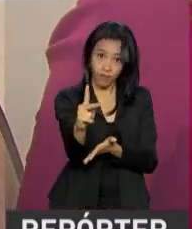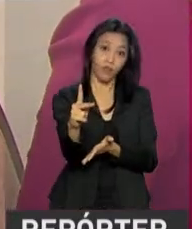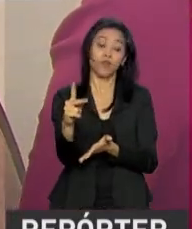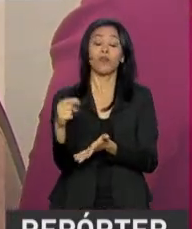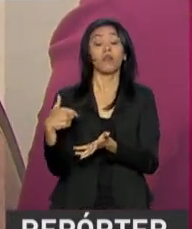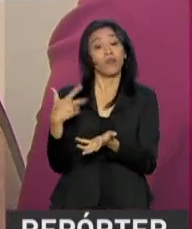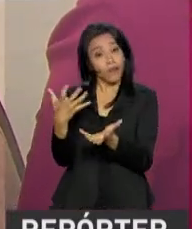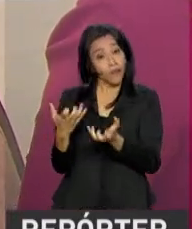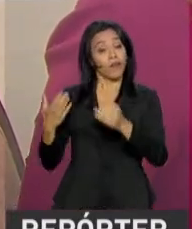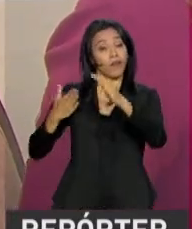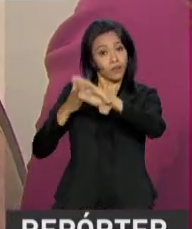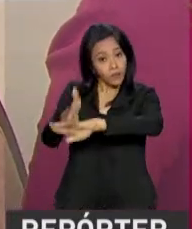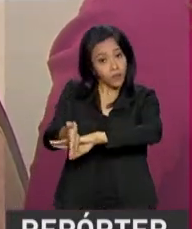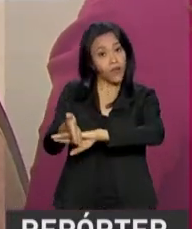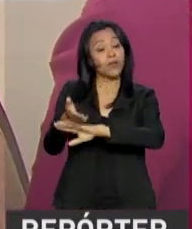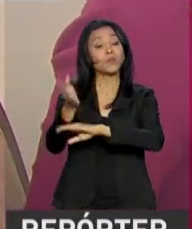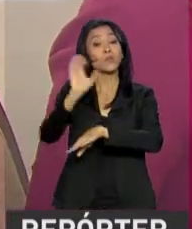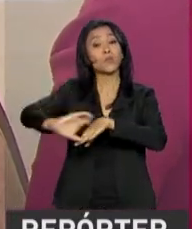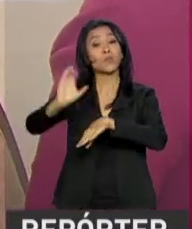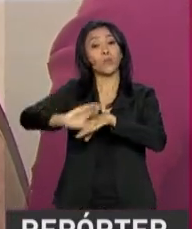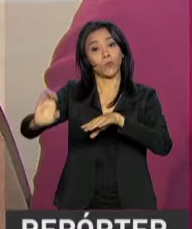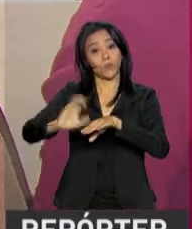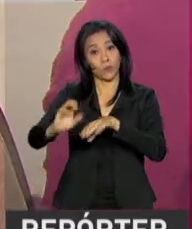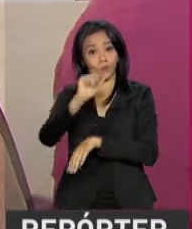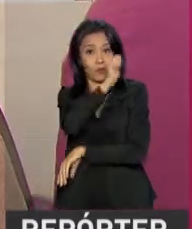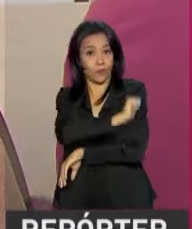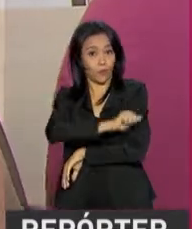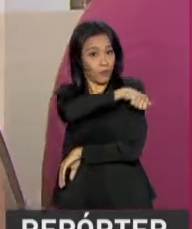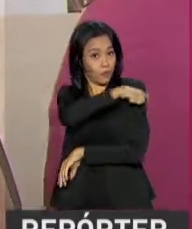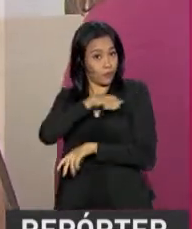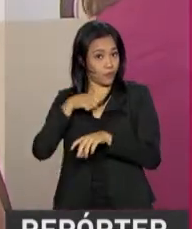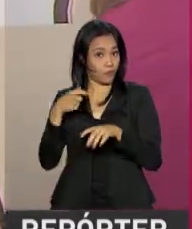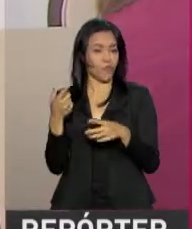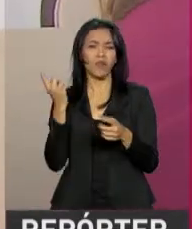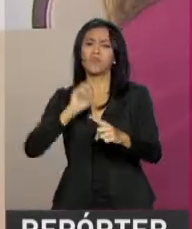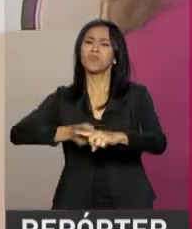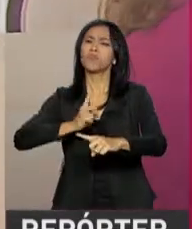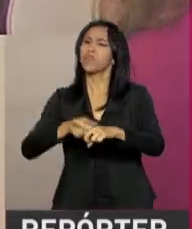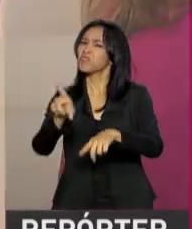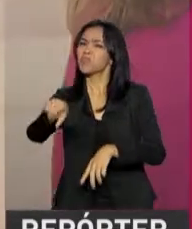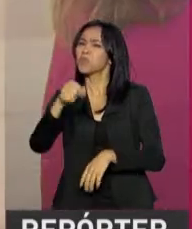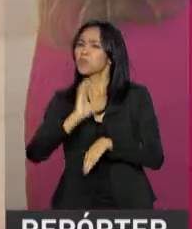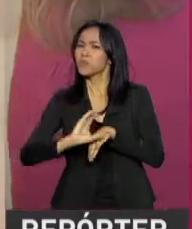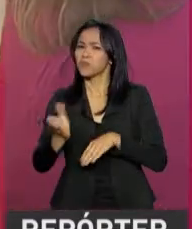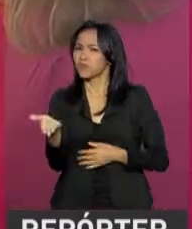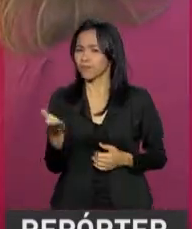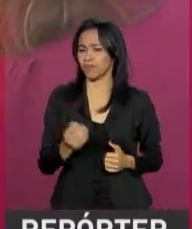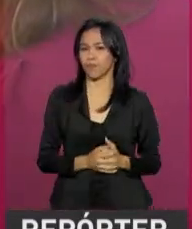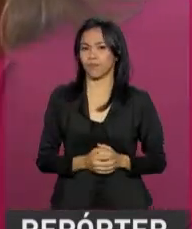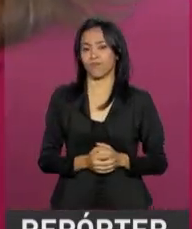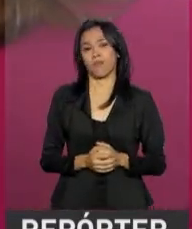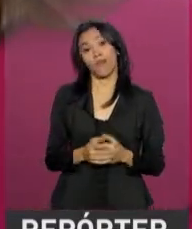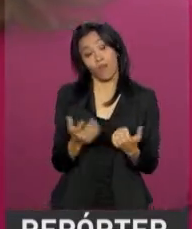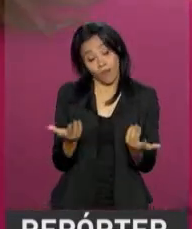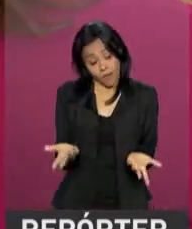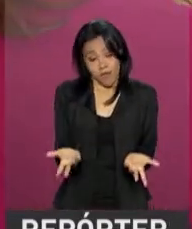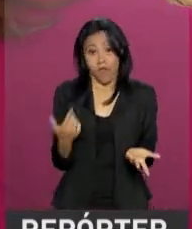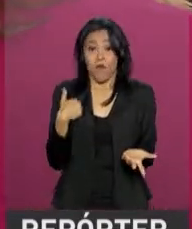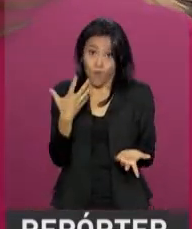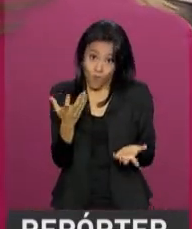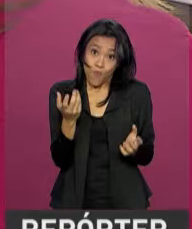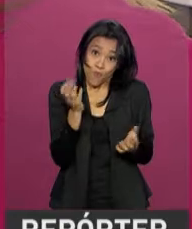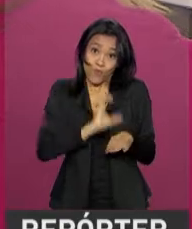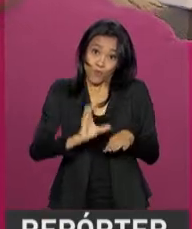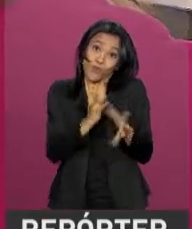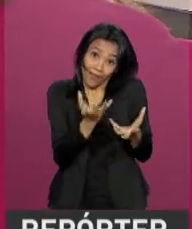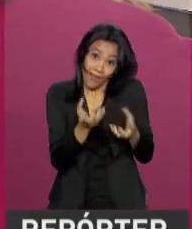querem ingressar no curso de enfermagem tainá por que você escolheu e circo na realidade o curso que eu quero